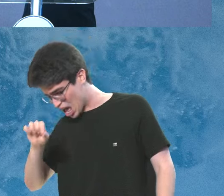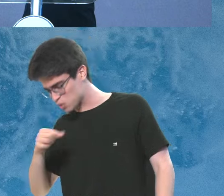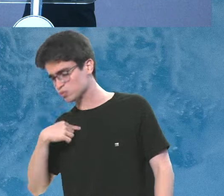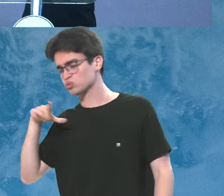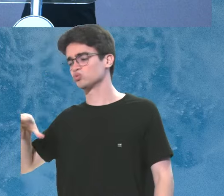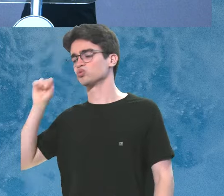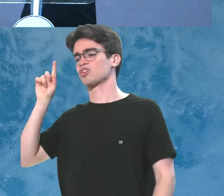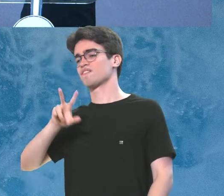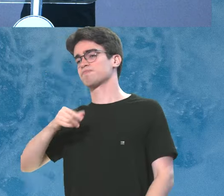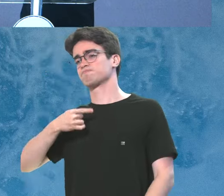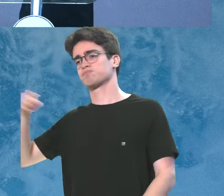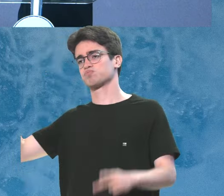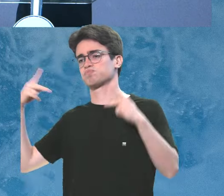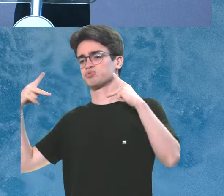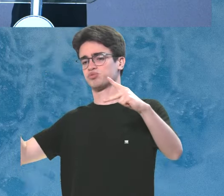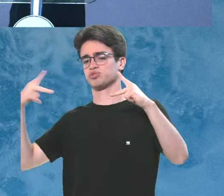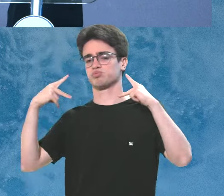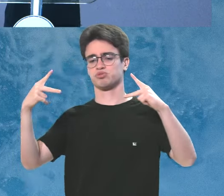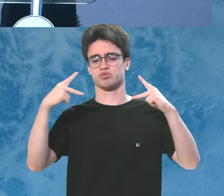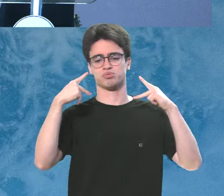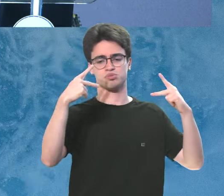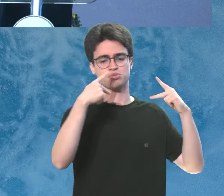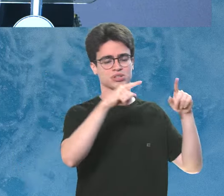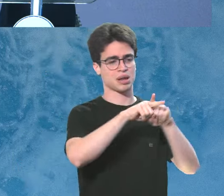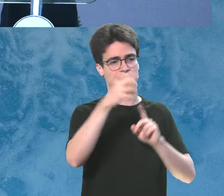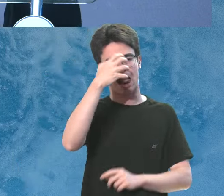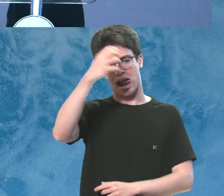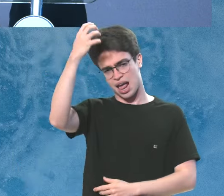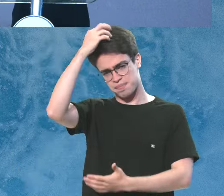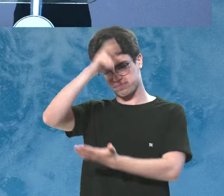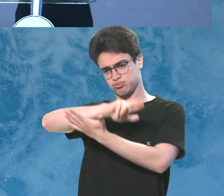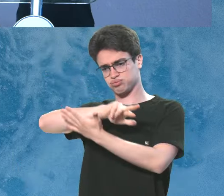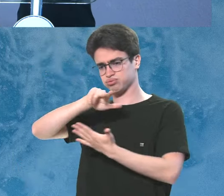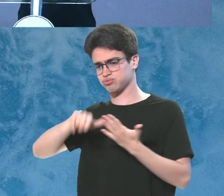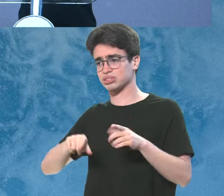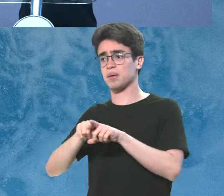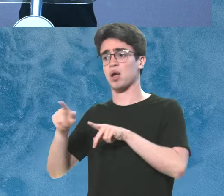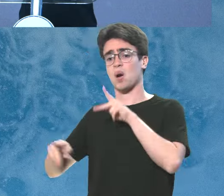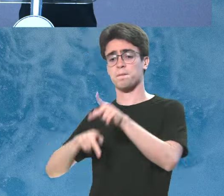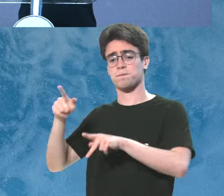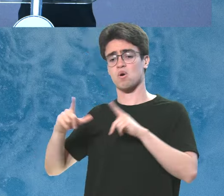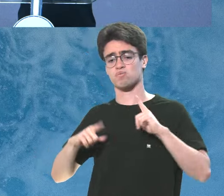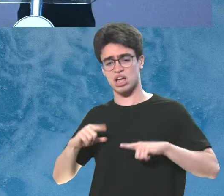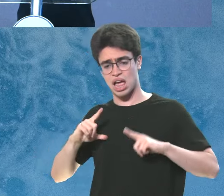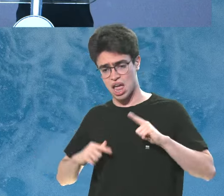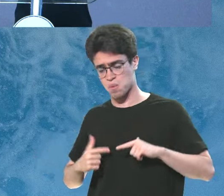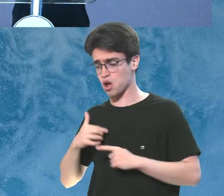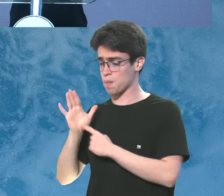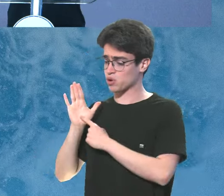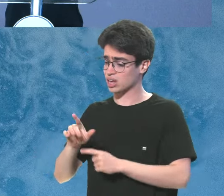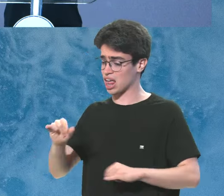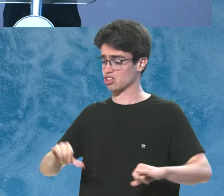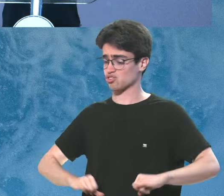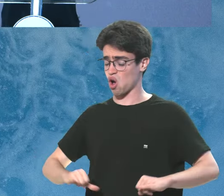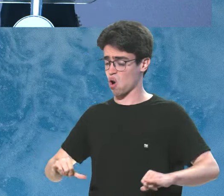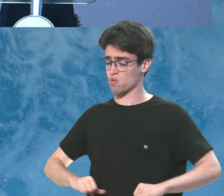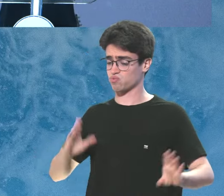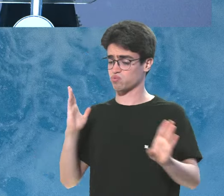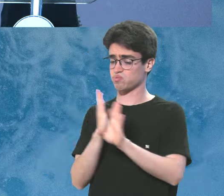mensagem aos gentios e aos reis bem como ao povo de Israel e eu mostrarei a ele Quanto deve sofrer por meu nome